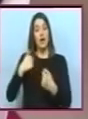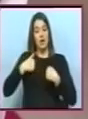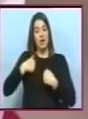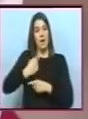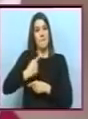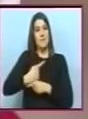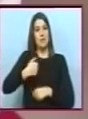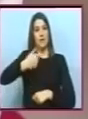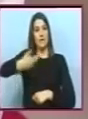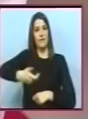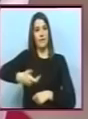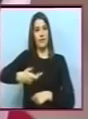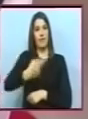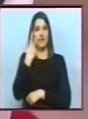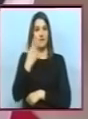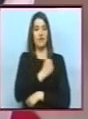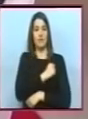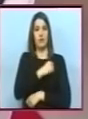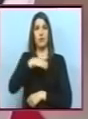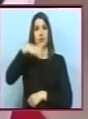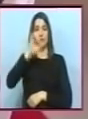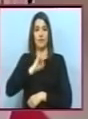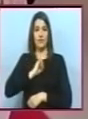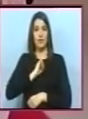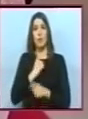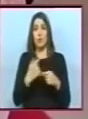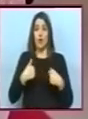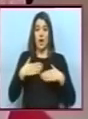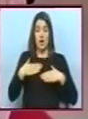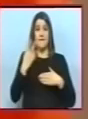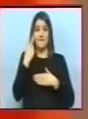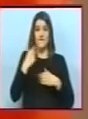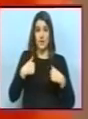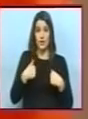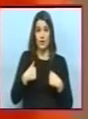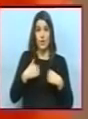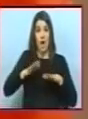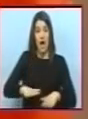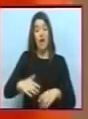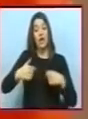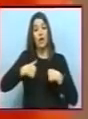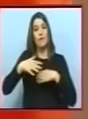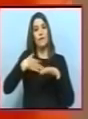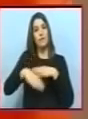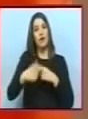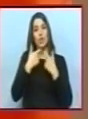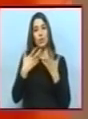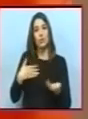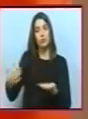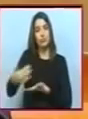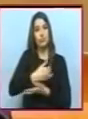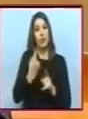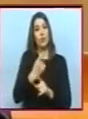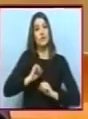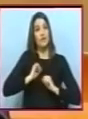dos doadores, por forma a que, pelo menos enquanto forem vivos, são eles que recolhem todos os frutos que os bens